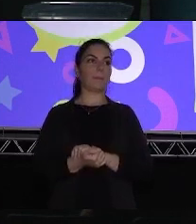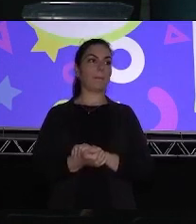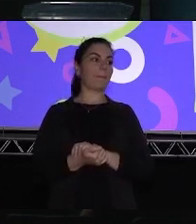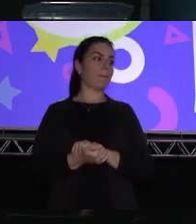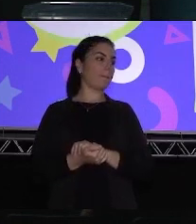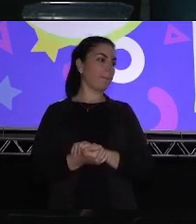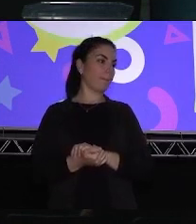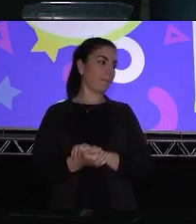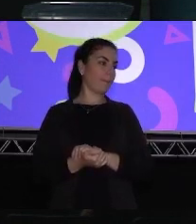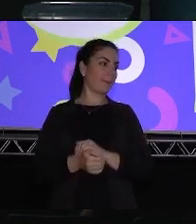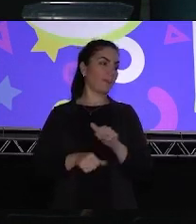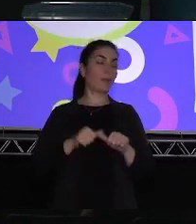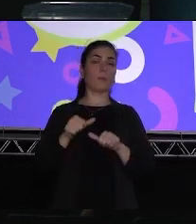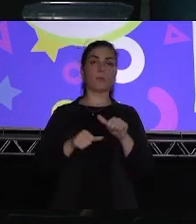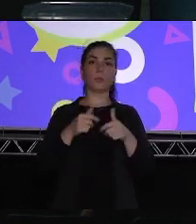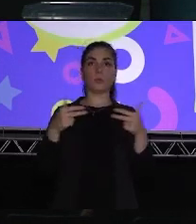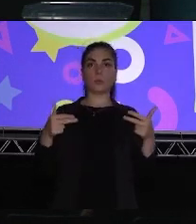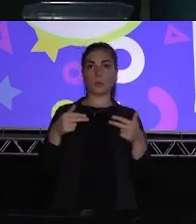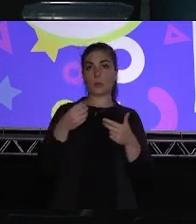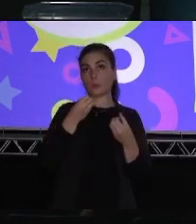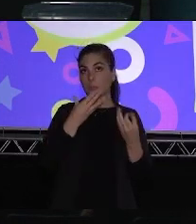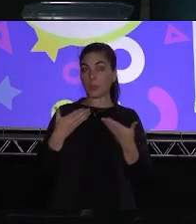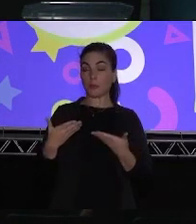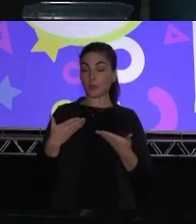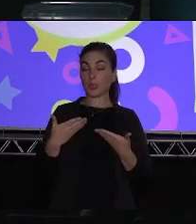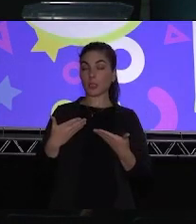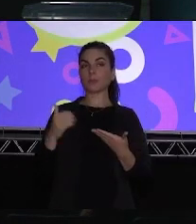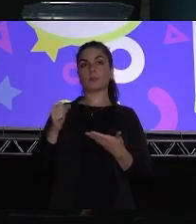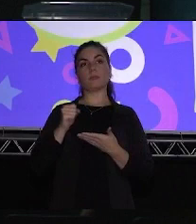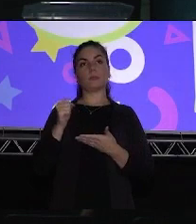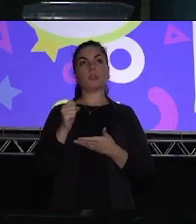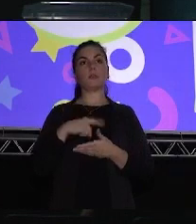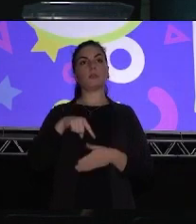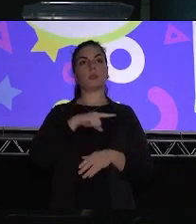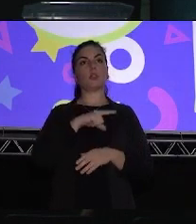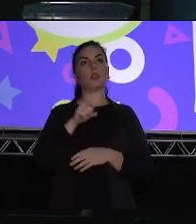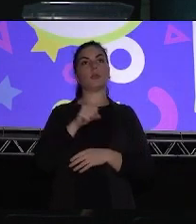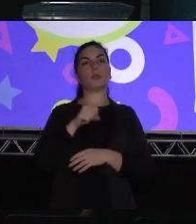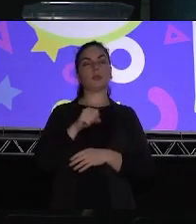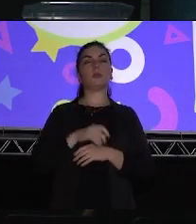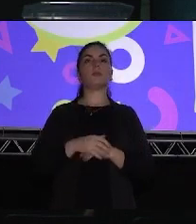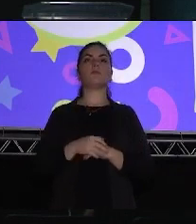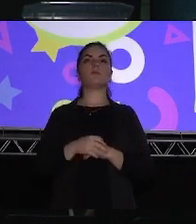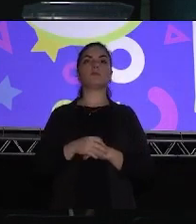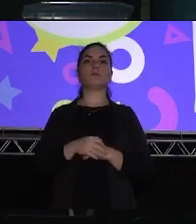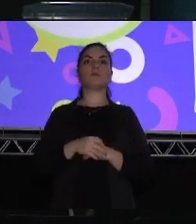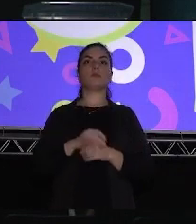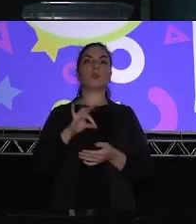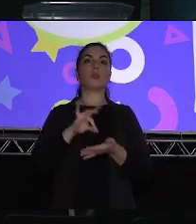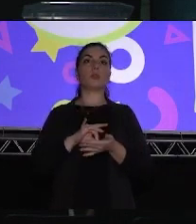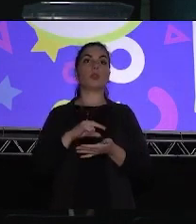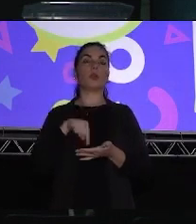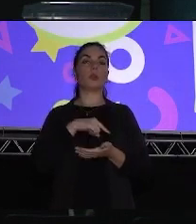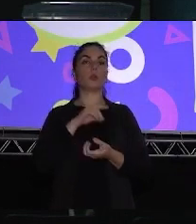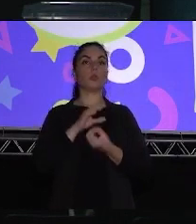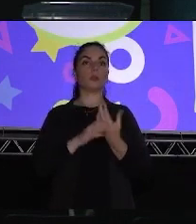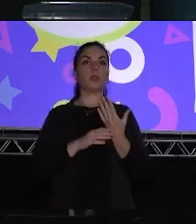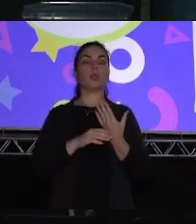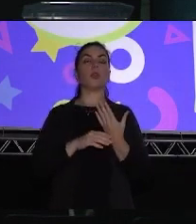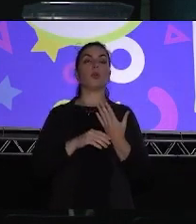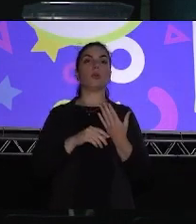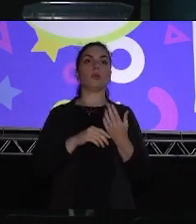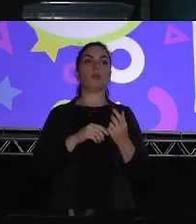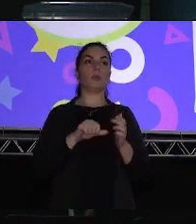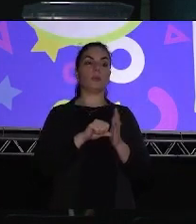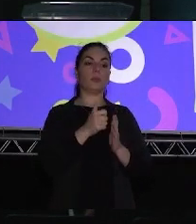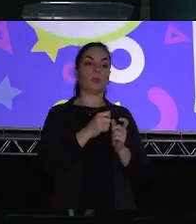Mudanças nos requisitos são bem-vindas? Para nós, foram. Originalmente, quando a gente construiu o Corações da Lila,